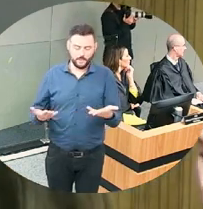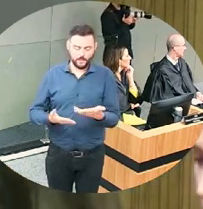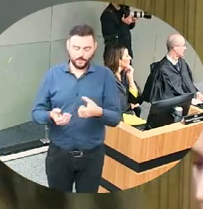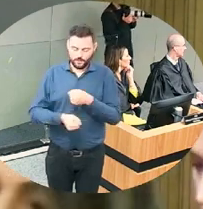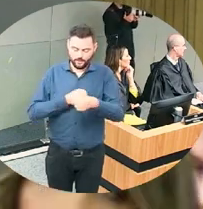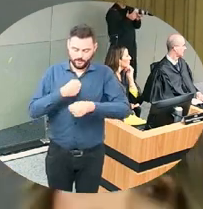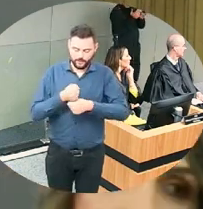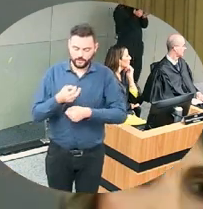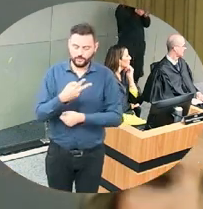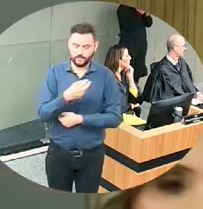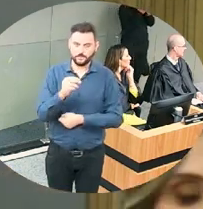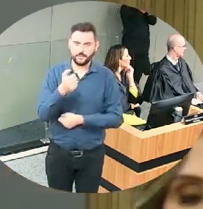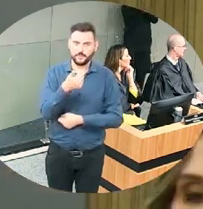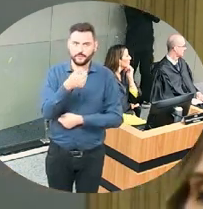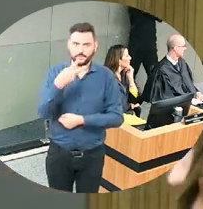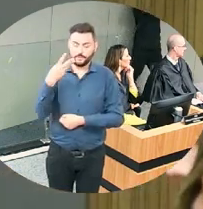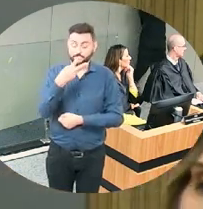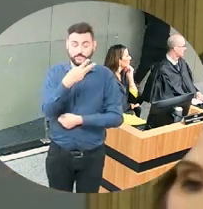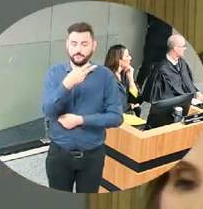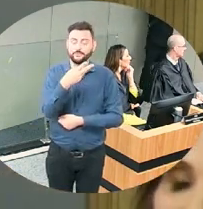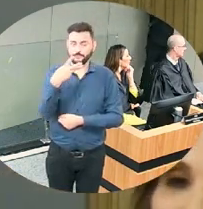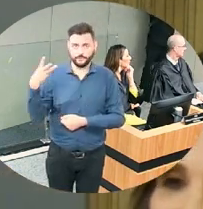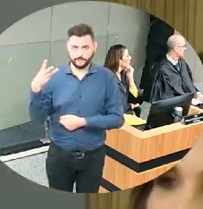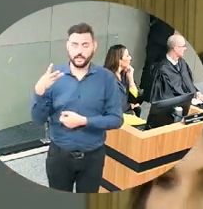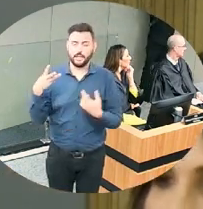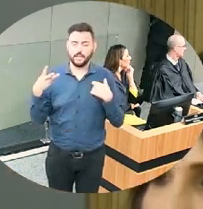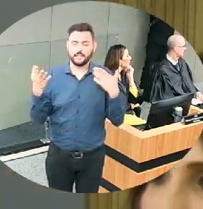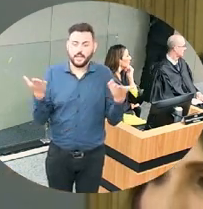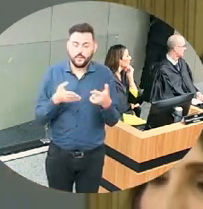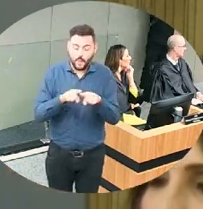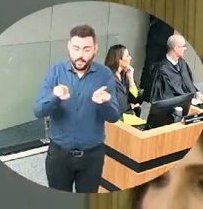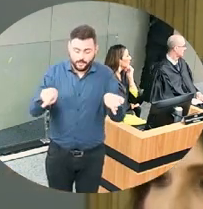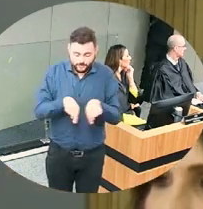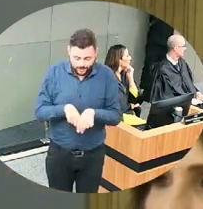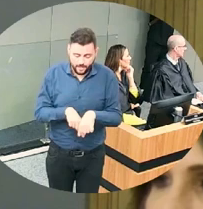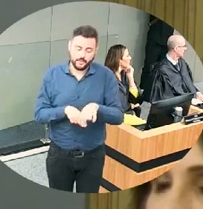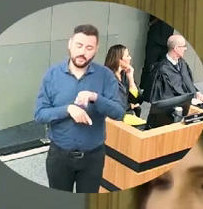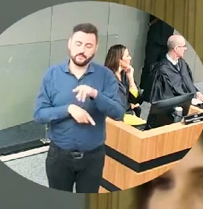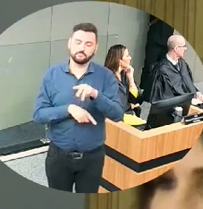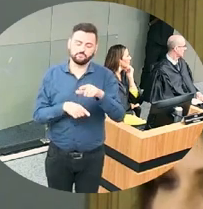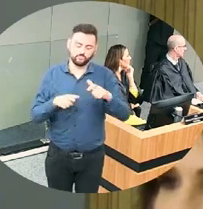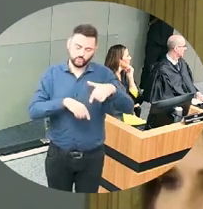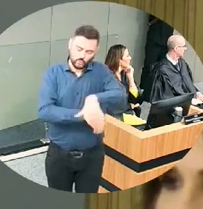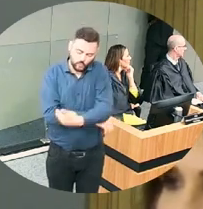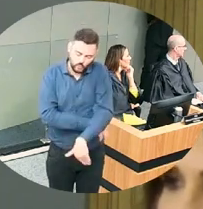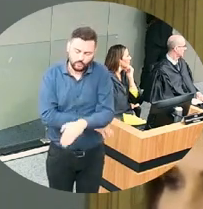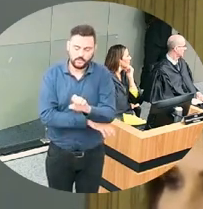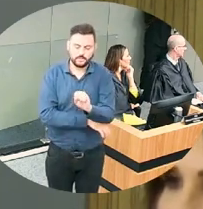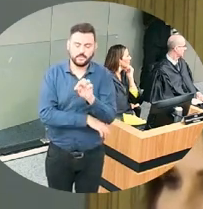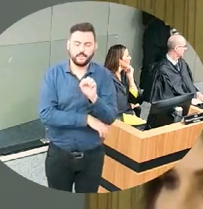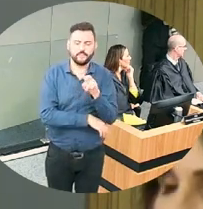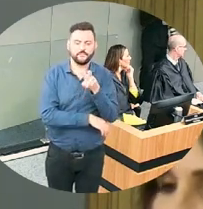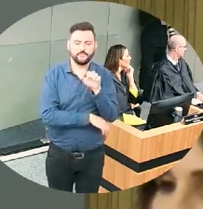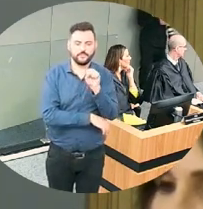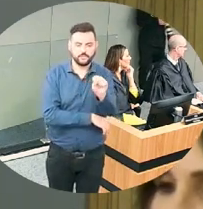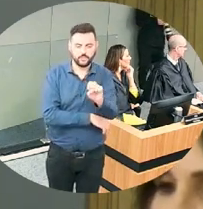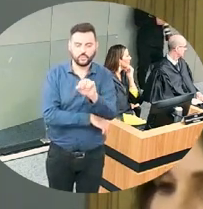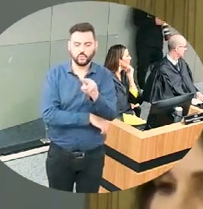de 2023 na sala de sessões deste tribunal cito na rua Steves Júnior número